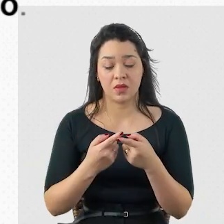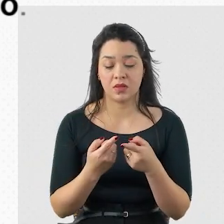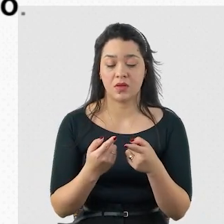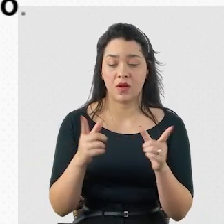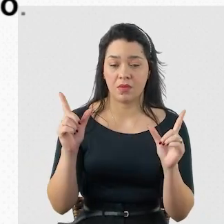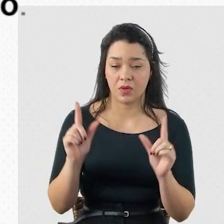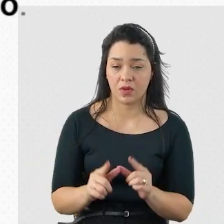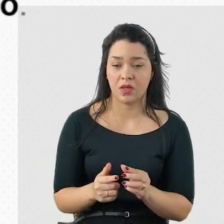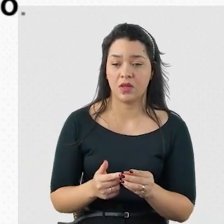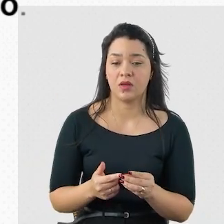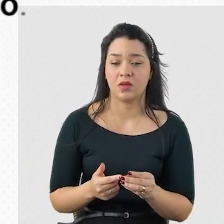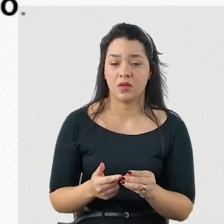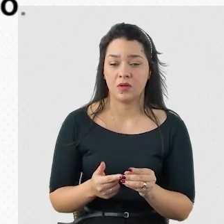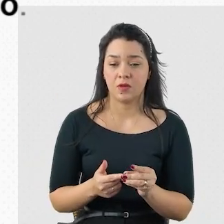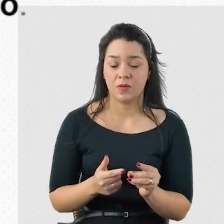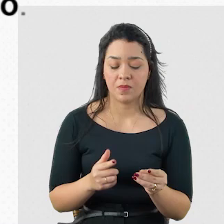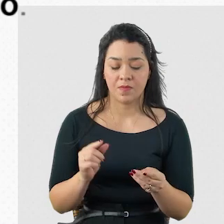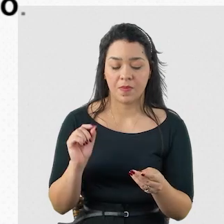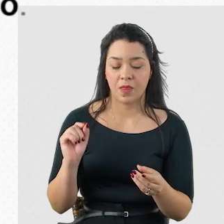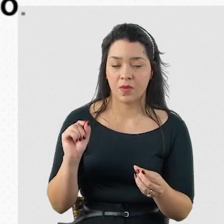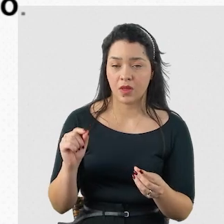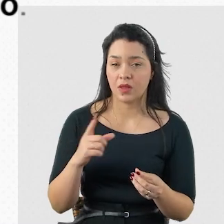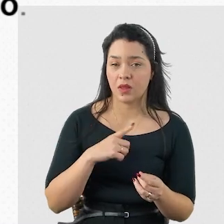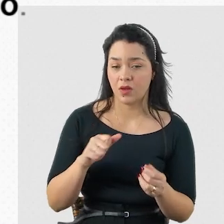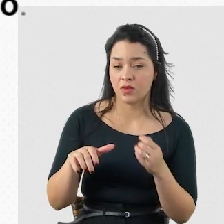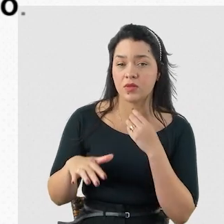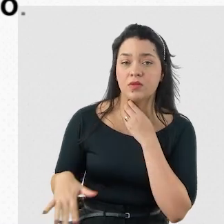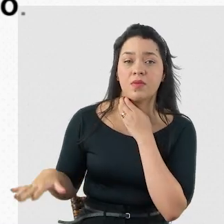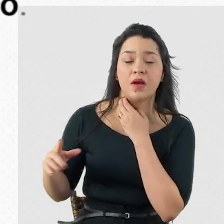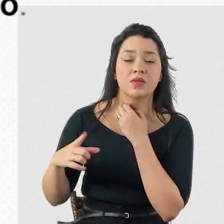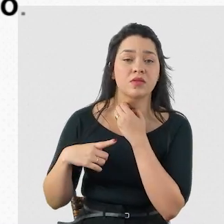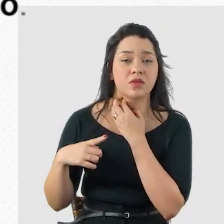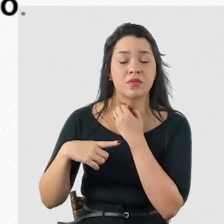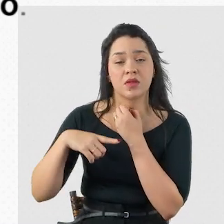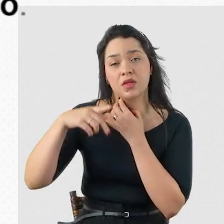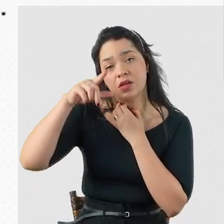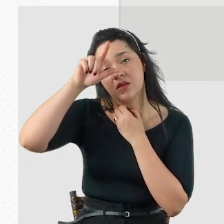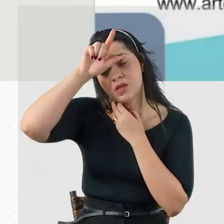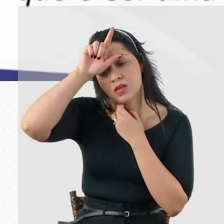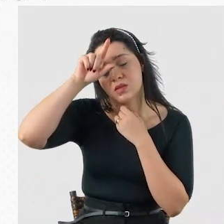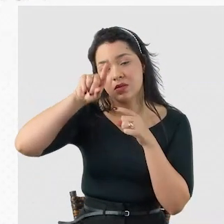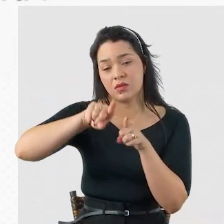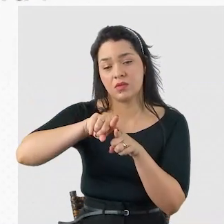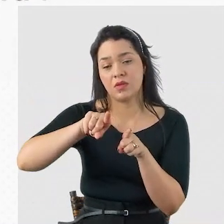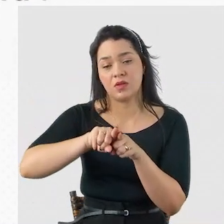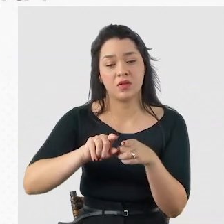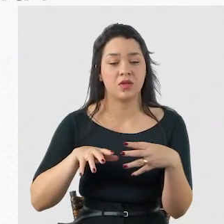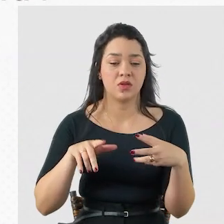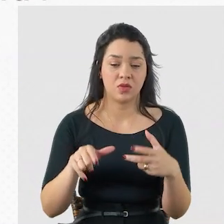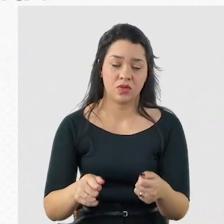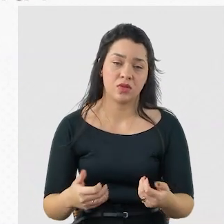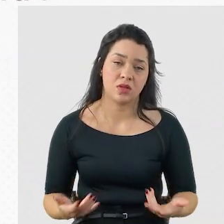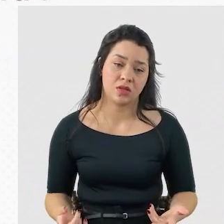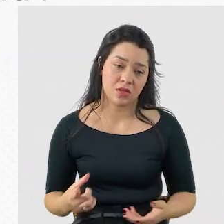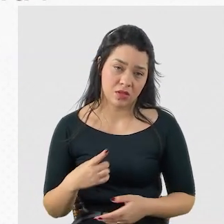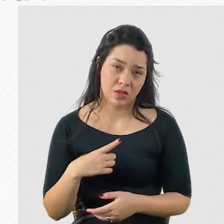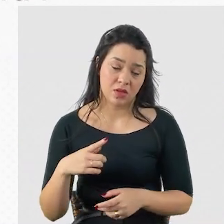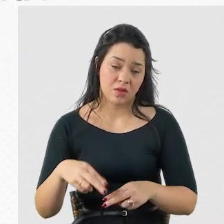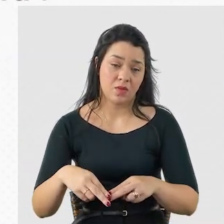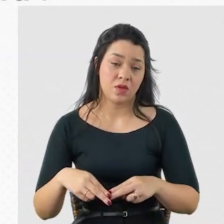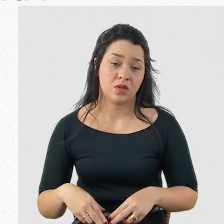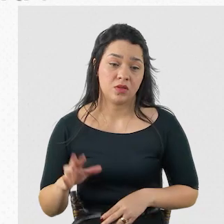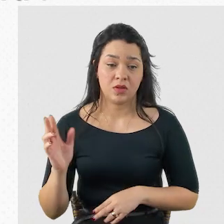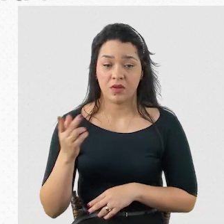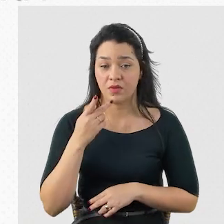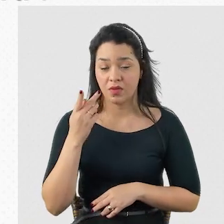ainda, periféricos que vêm conquistando tanto espaço quanto protagonismo no circuito artístico. Mas não é todo mundo que leva, por isso que eu